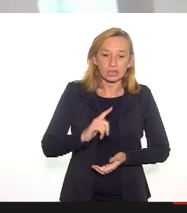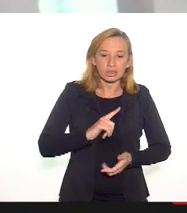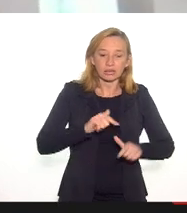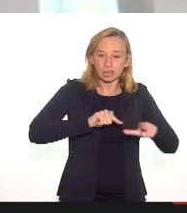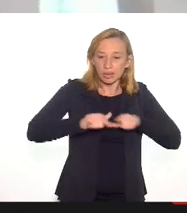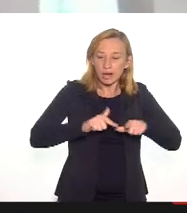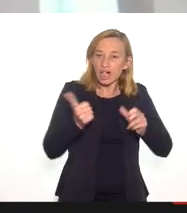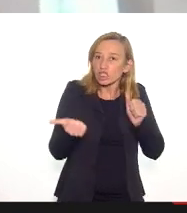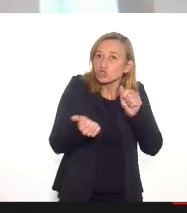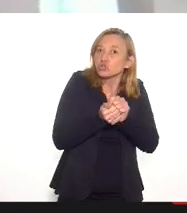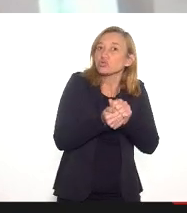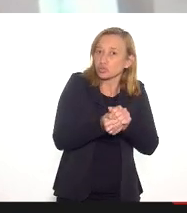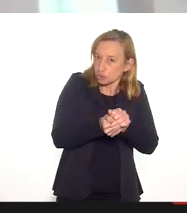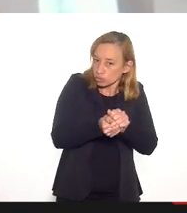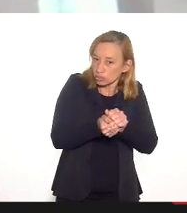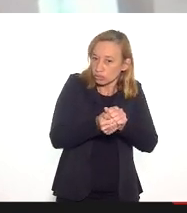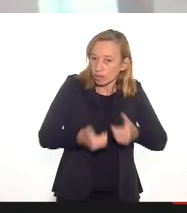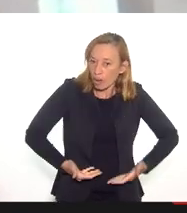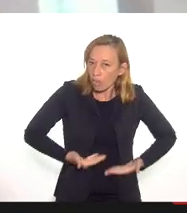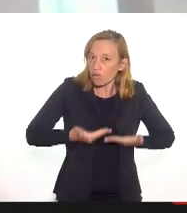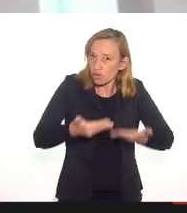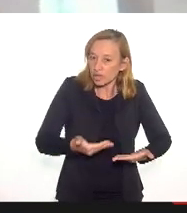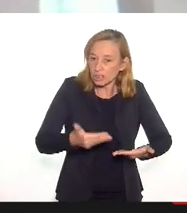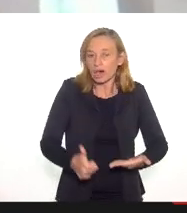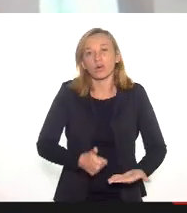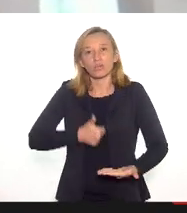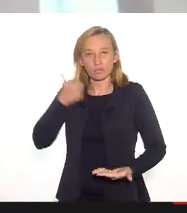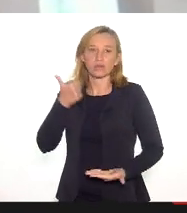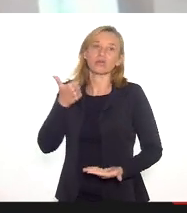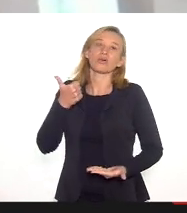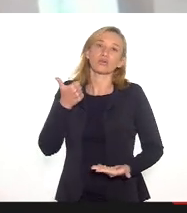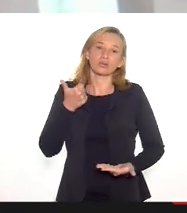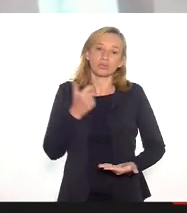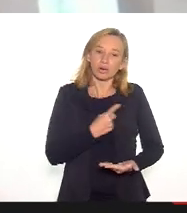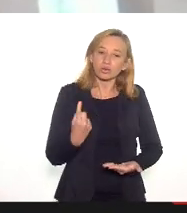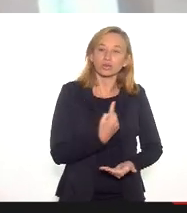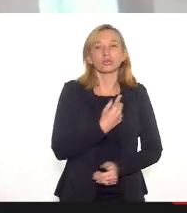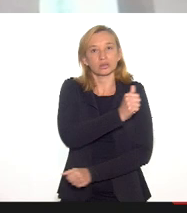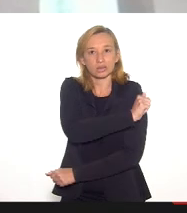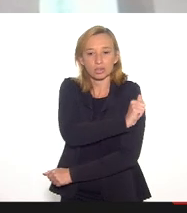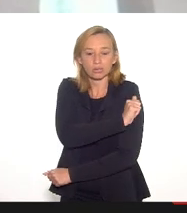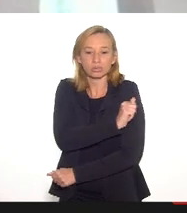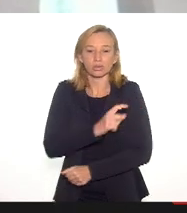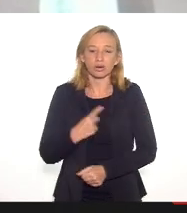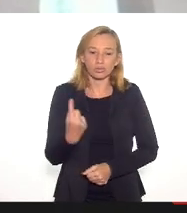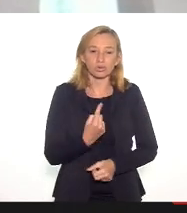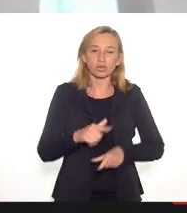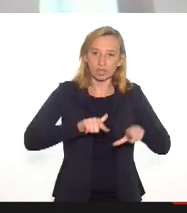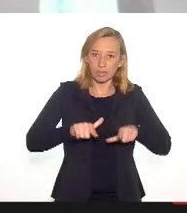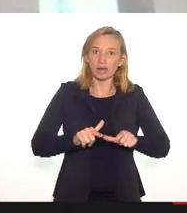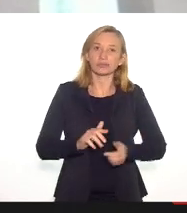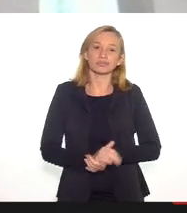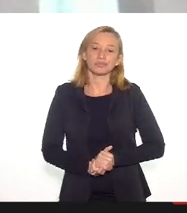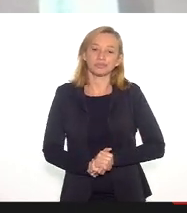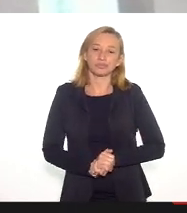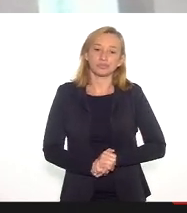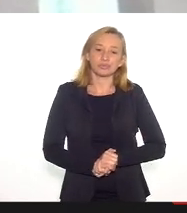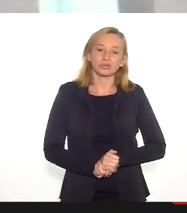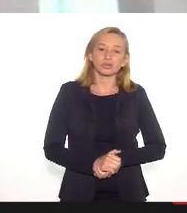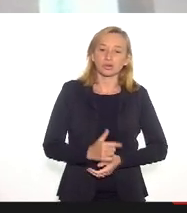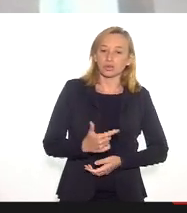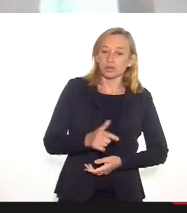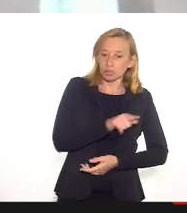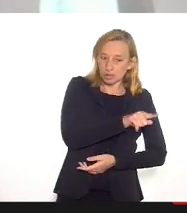em conjunto para poder ofertar o melhor para os nossos alunos, né? Essa é a nossa missão, vocês enquanto